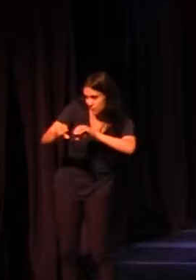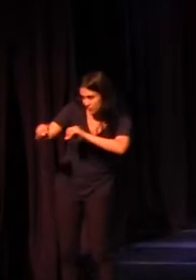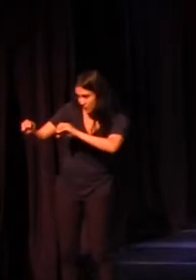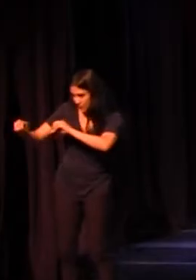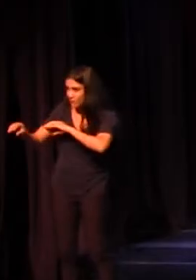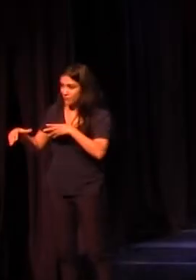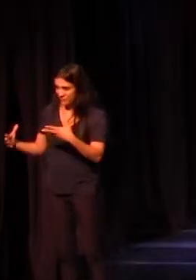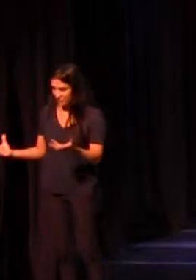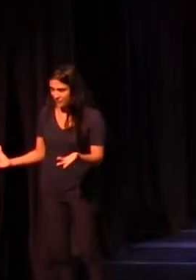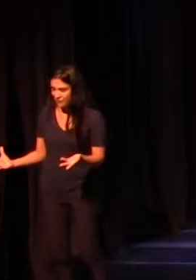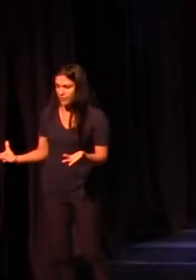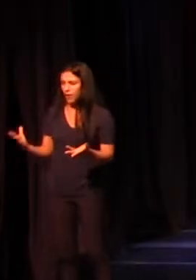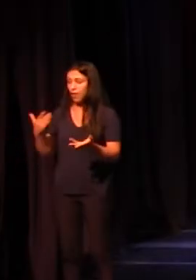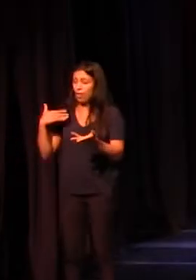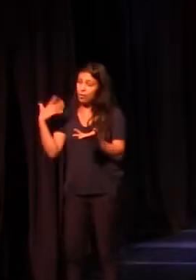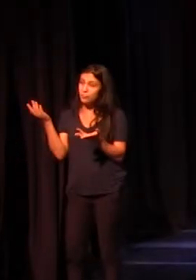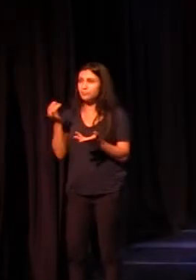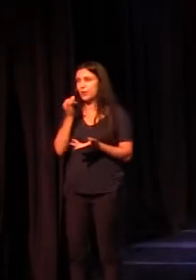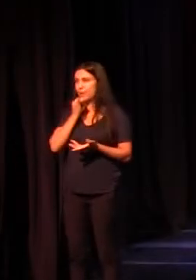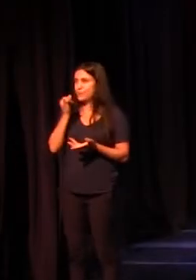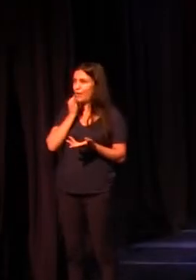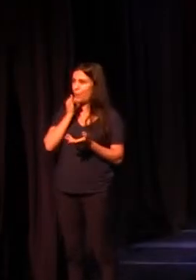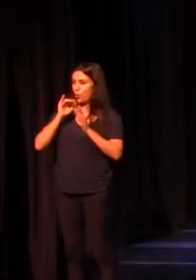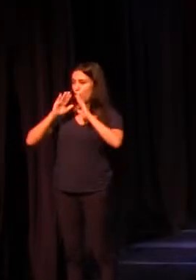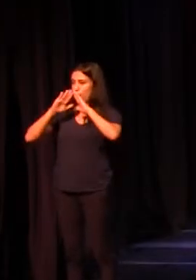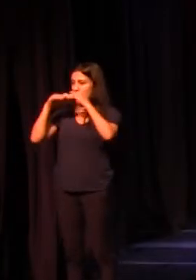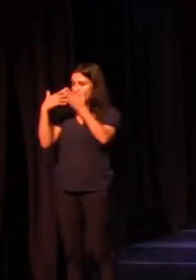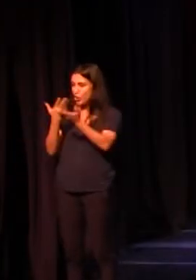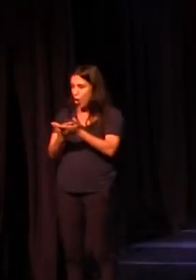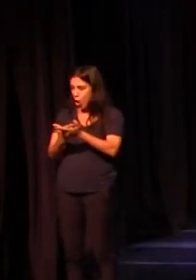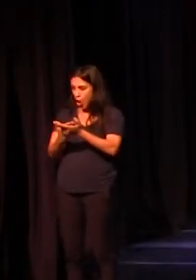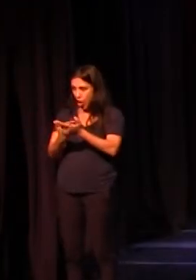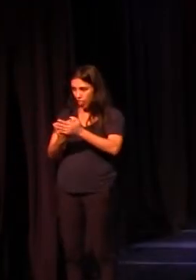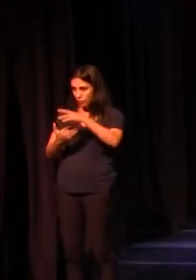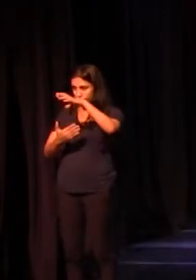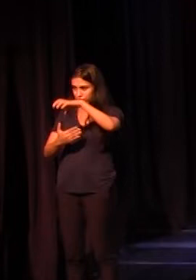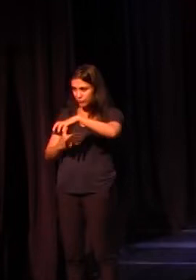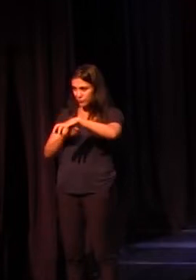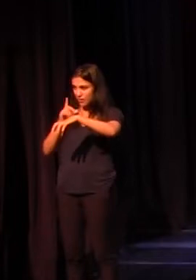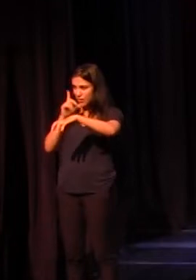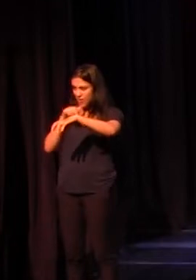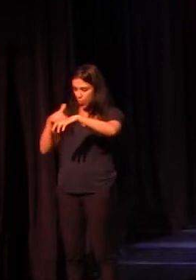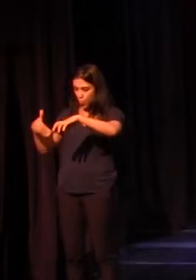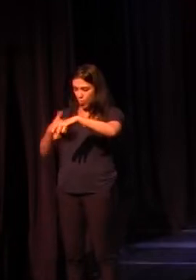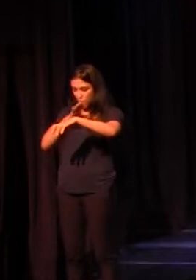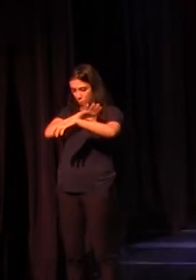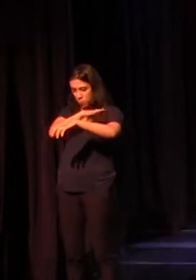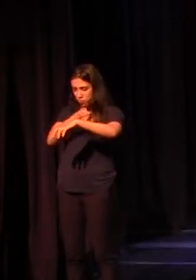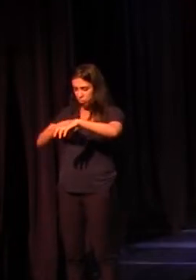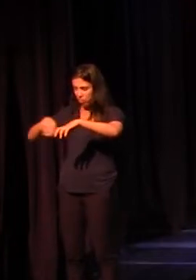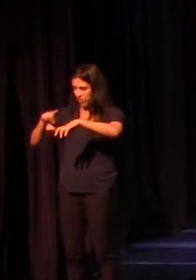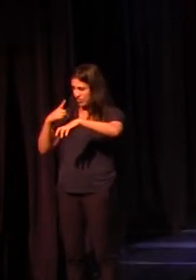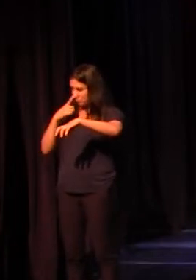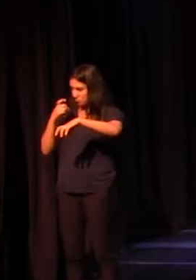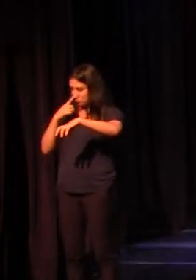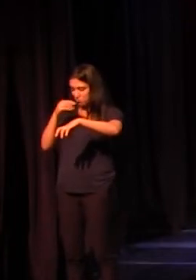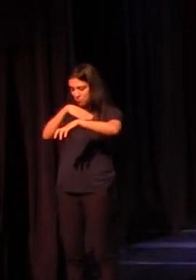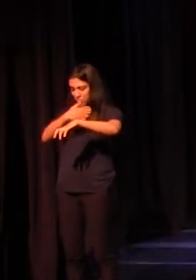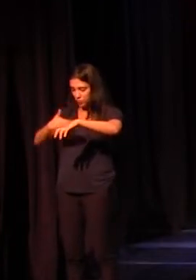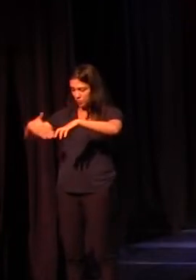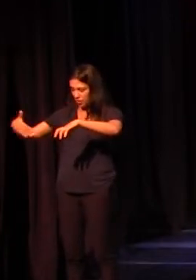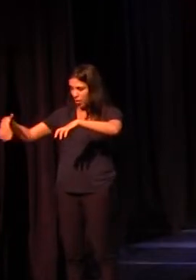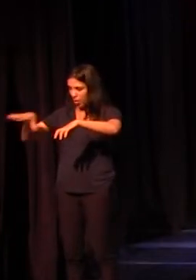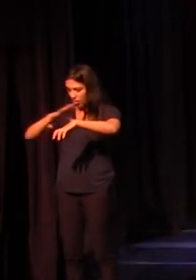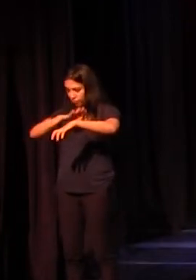atrás da escola passa um córrego. Então, eu posso, além de abordar a água, eu posso abordar a questão que eu tenho de